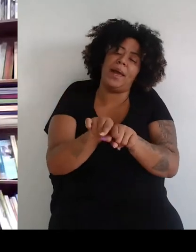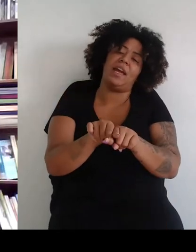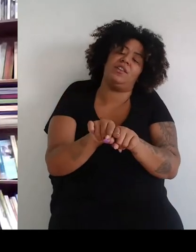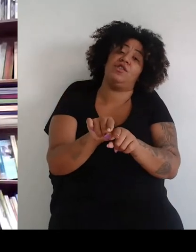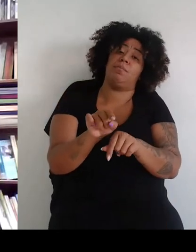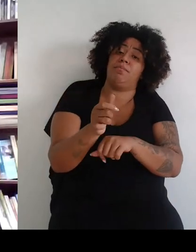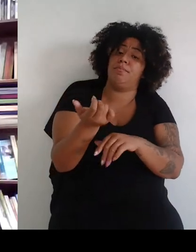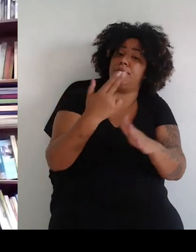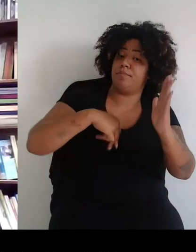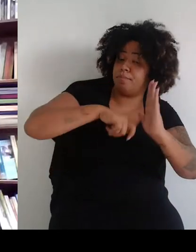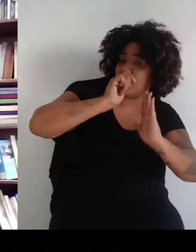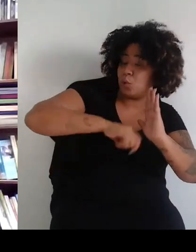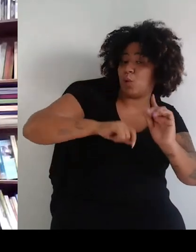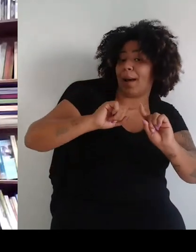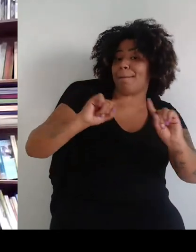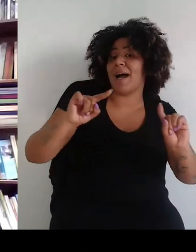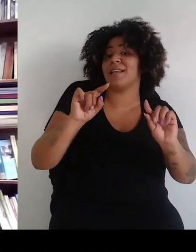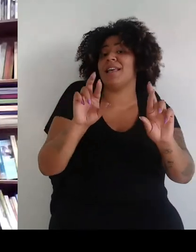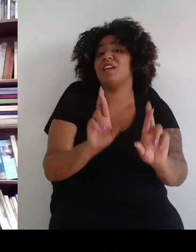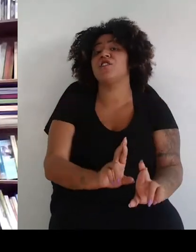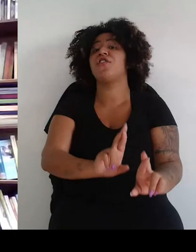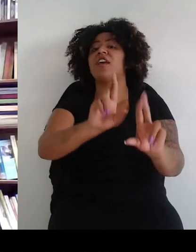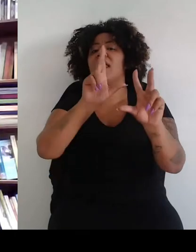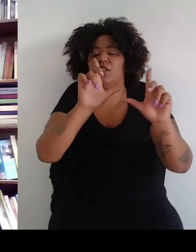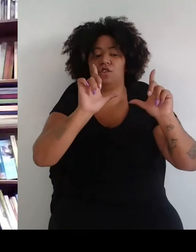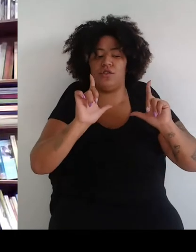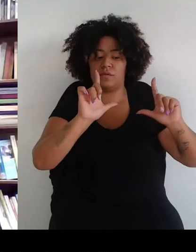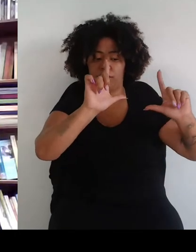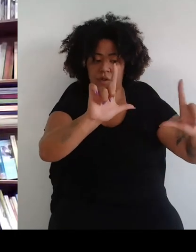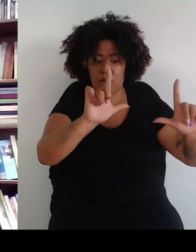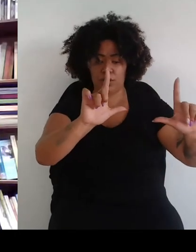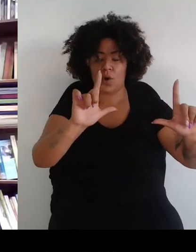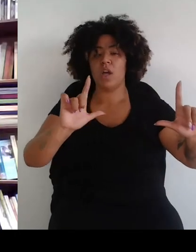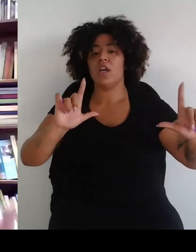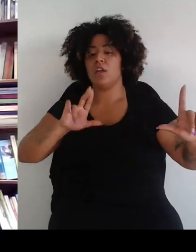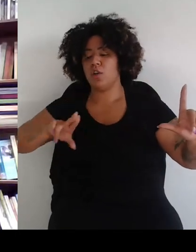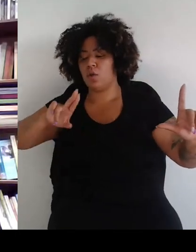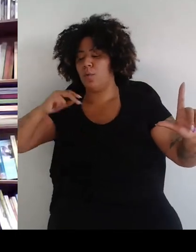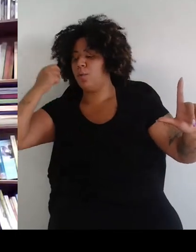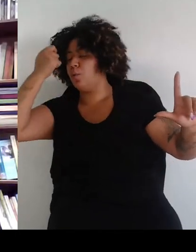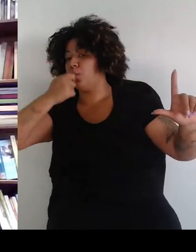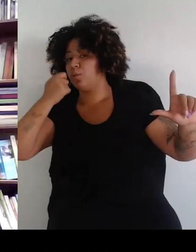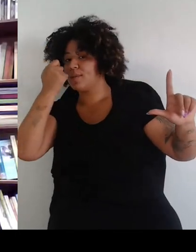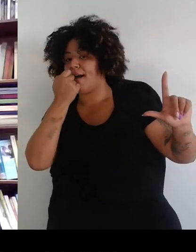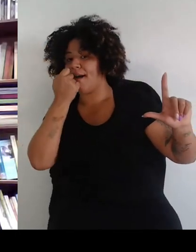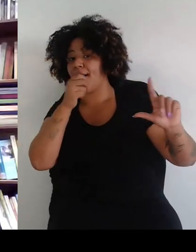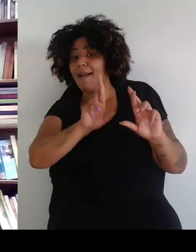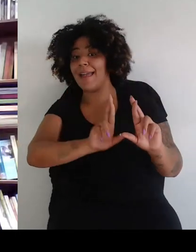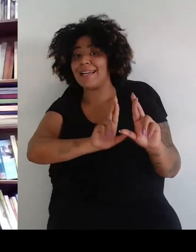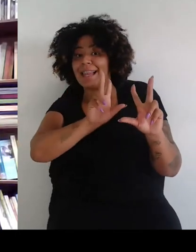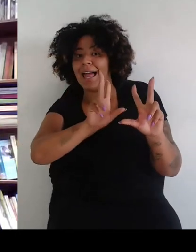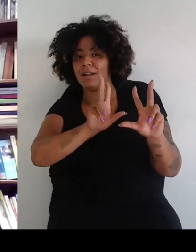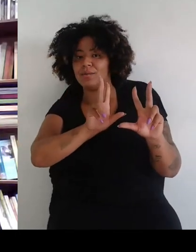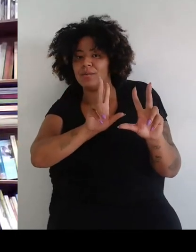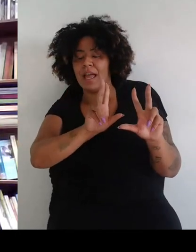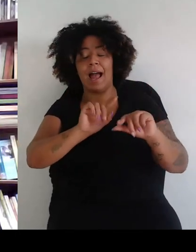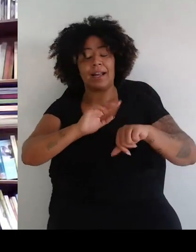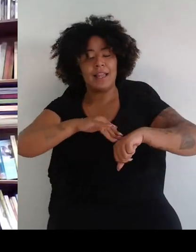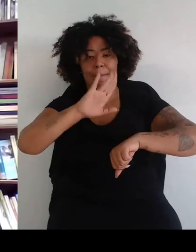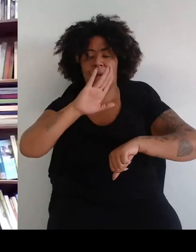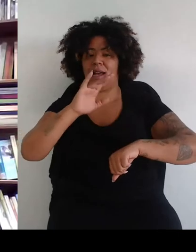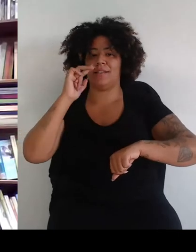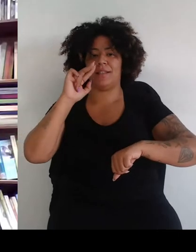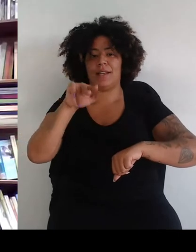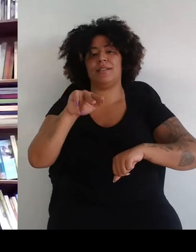na tela e a pintura no rosto isso fica evidente principalmente nessas obras por quê